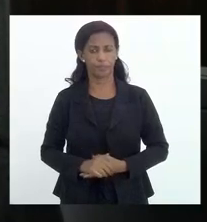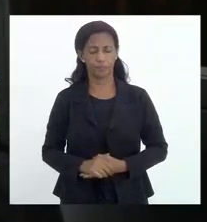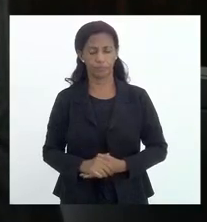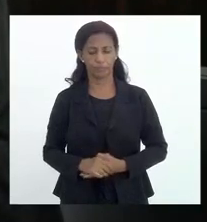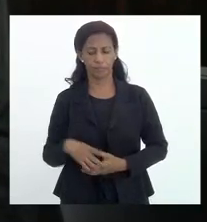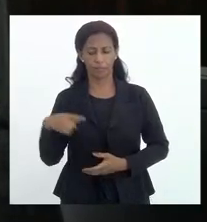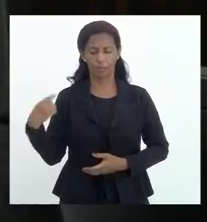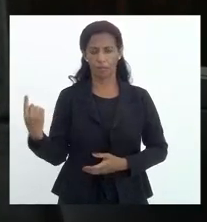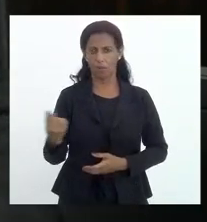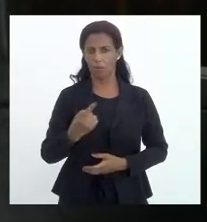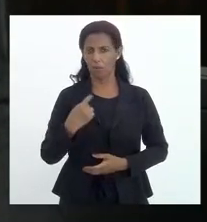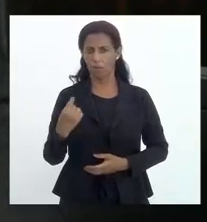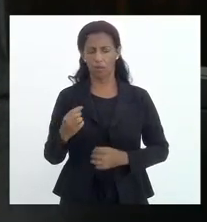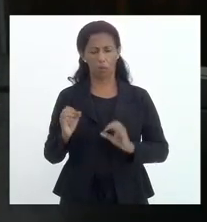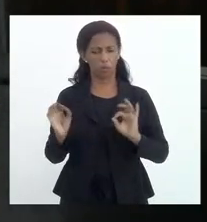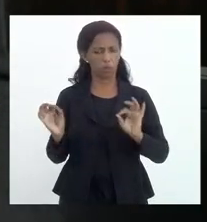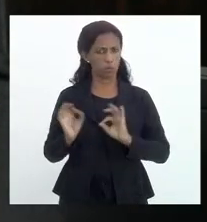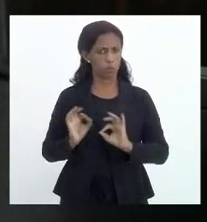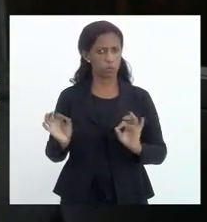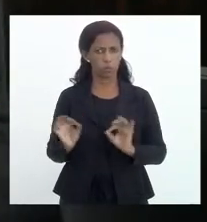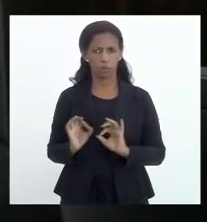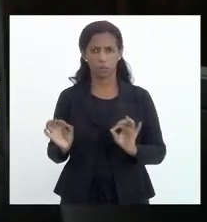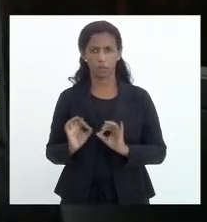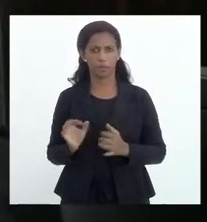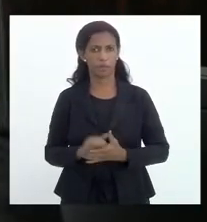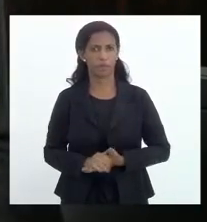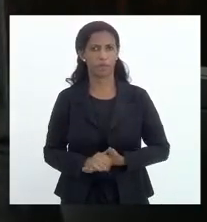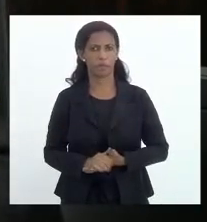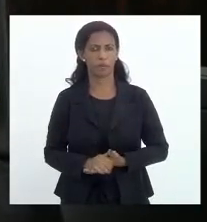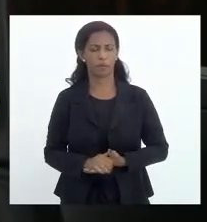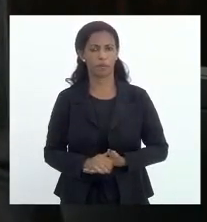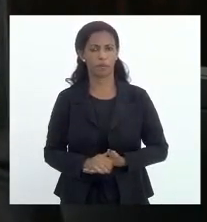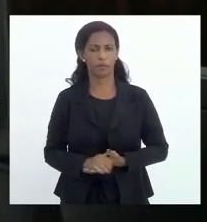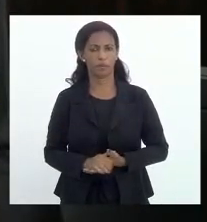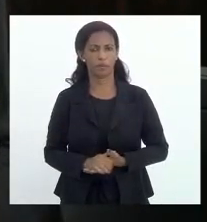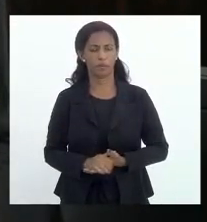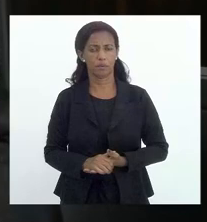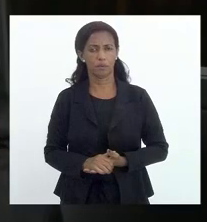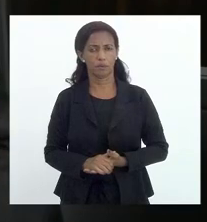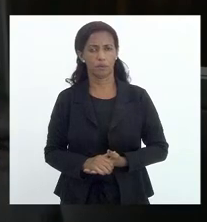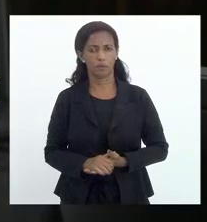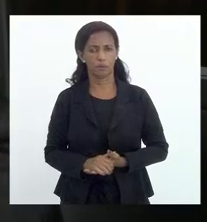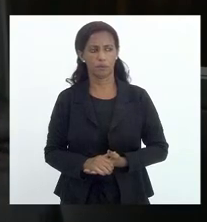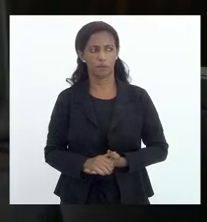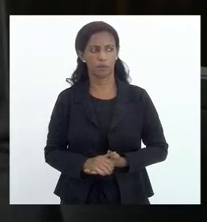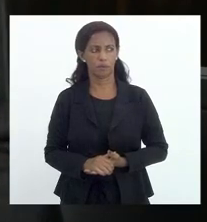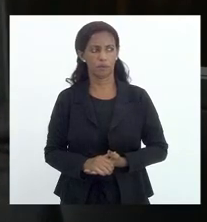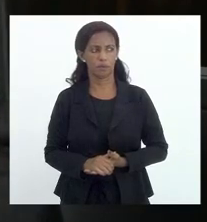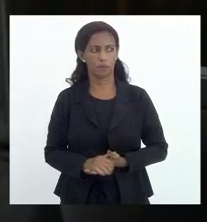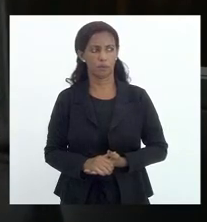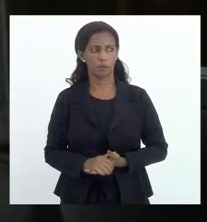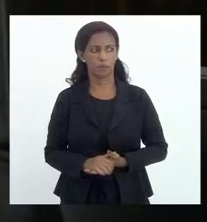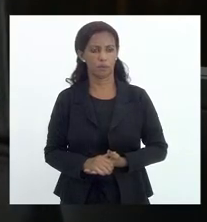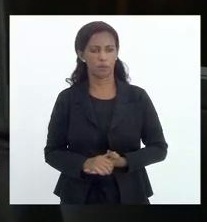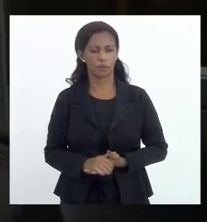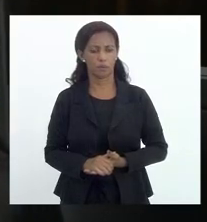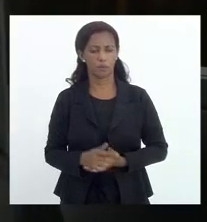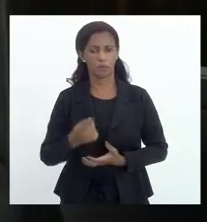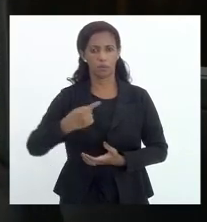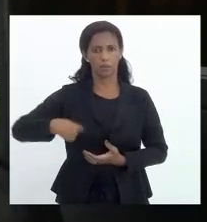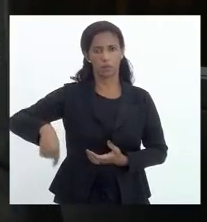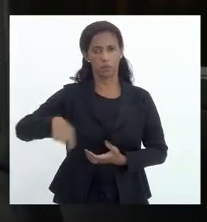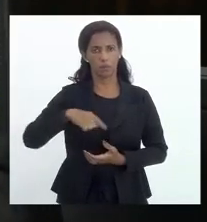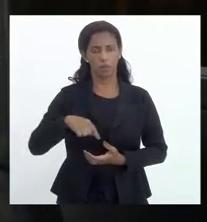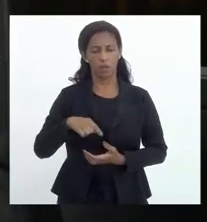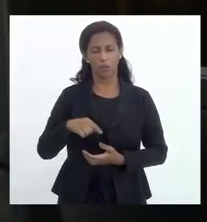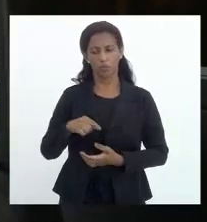nós, em momento algum, nós vamos estar mexendo na parte da